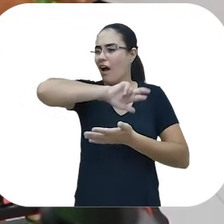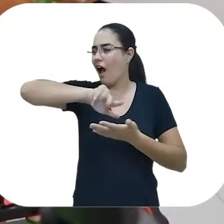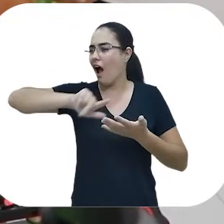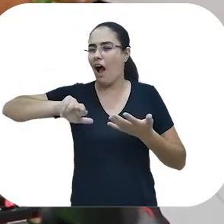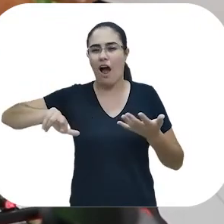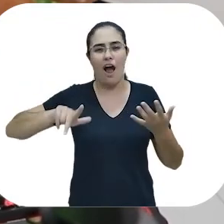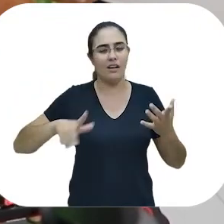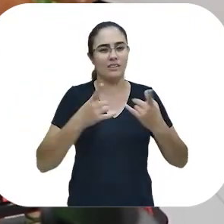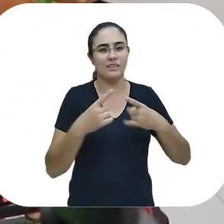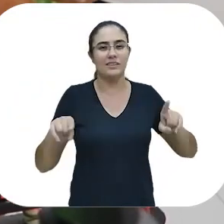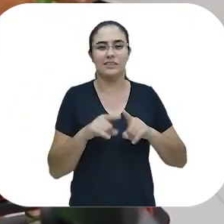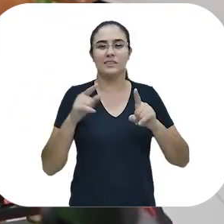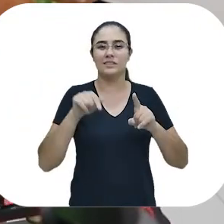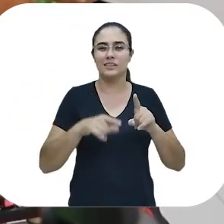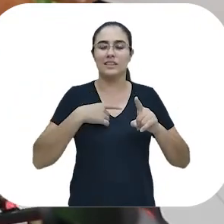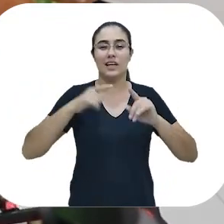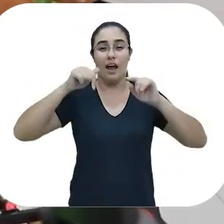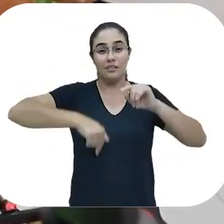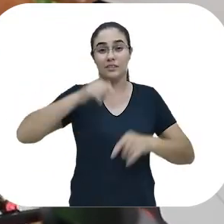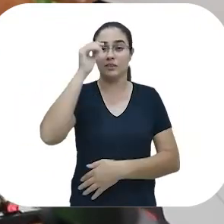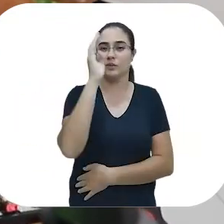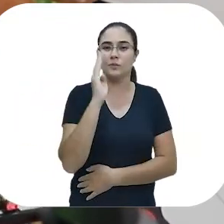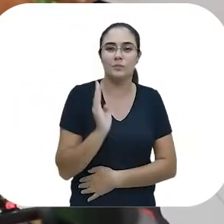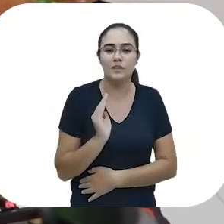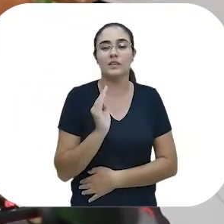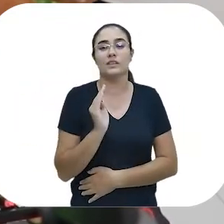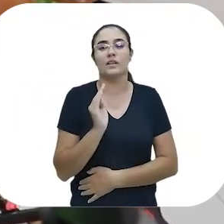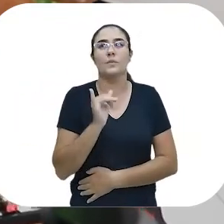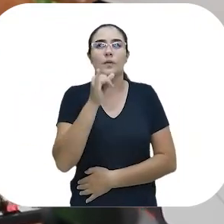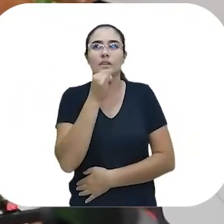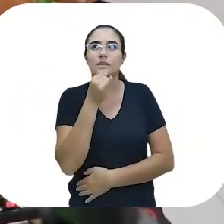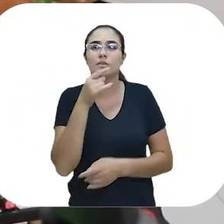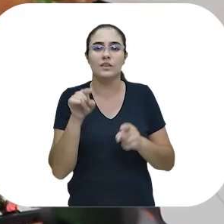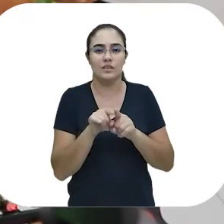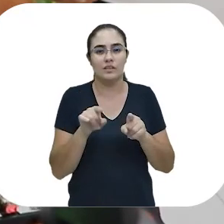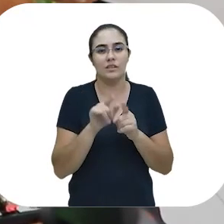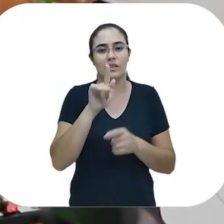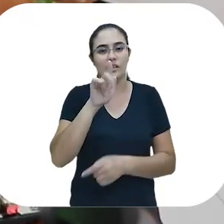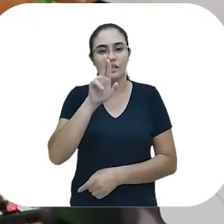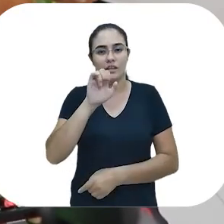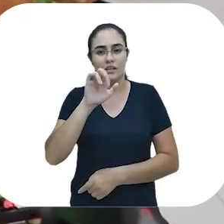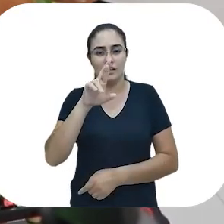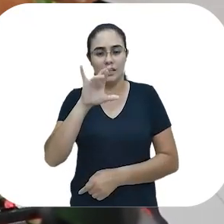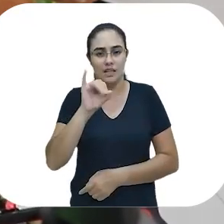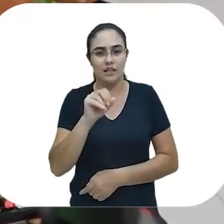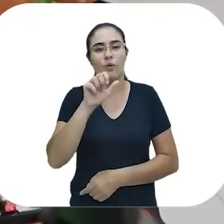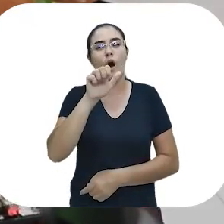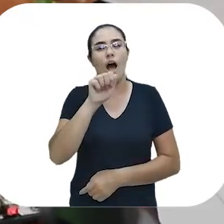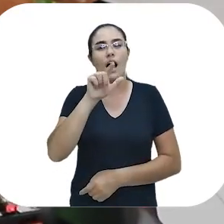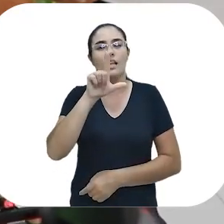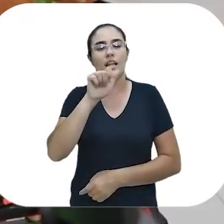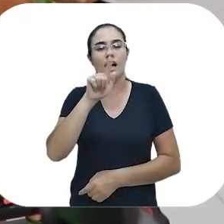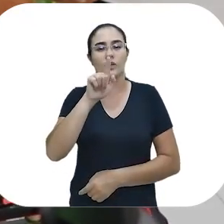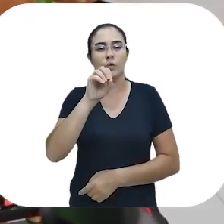outras coisas que são mais voltadas aqui para o Brasil. Como também o Guerreiro Alagoano, né, que é uma música que eu tenho cada